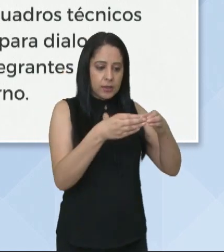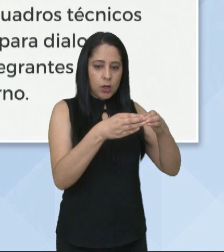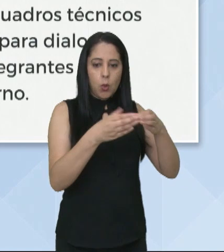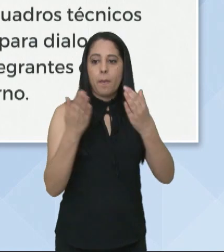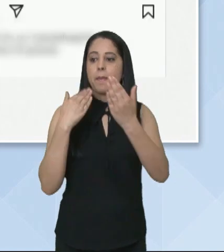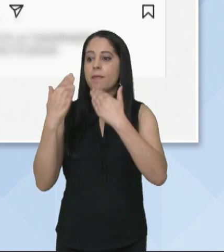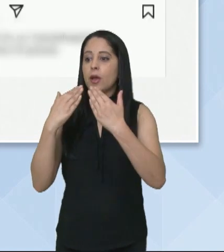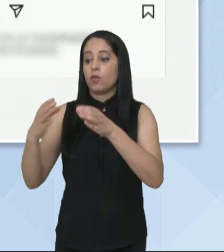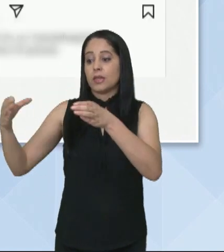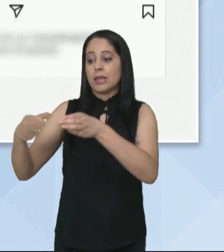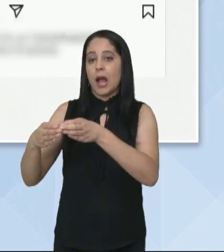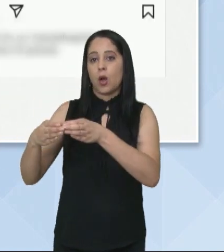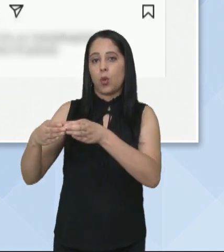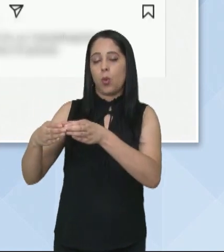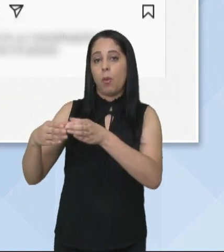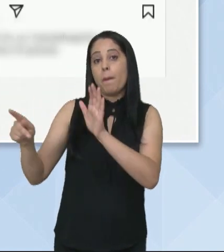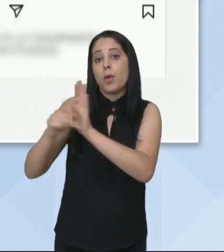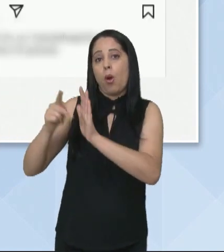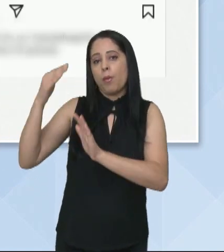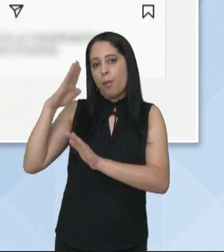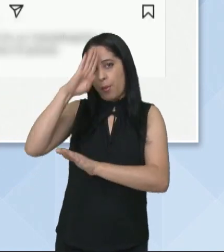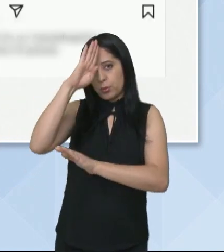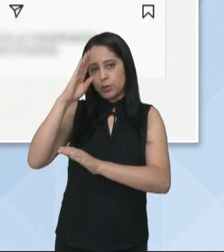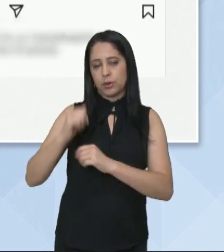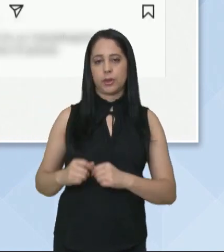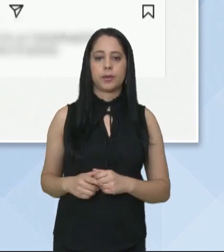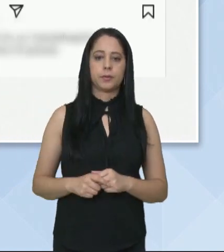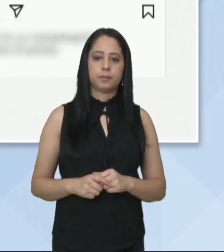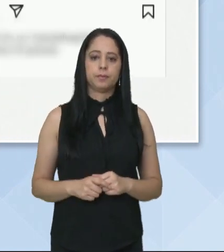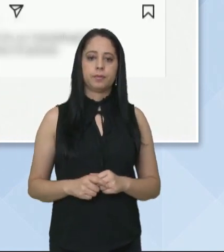atual governo. Por fim,